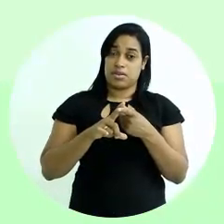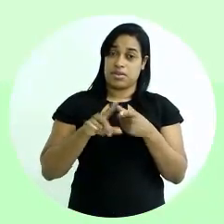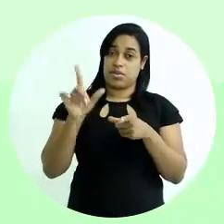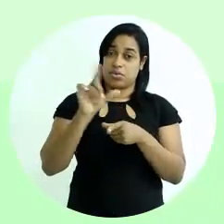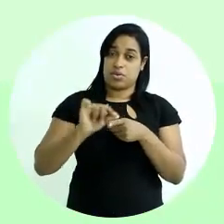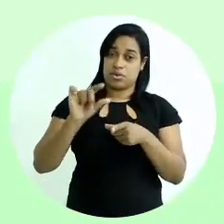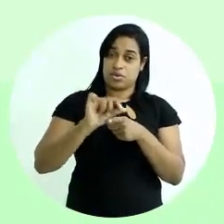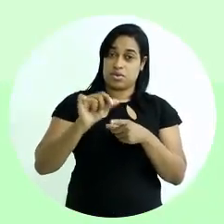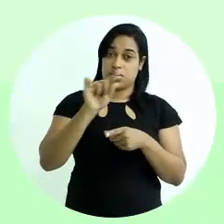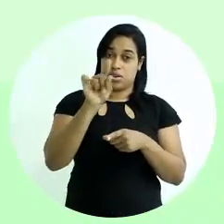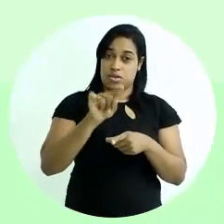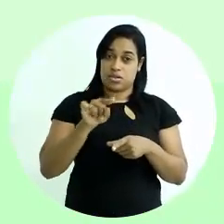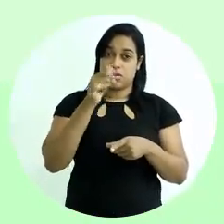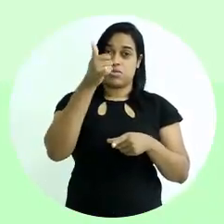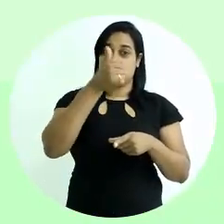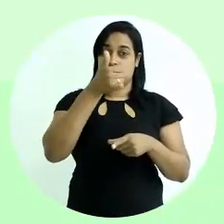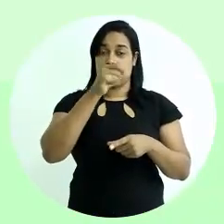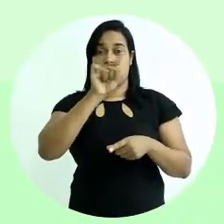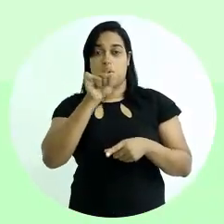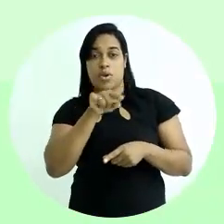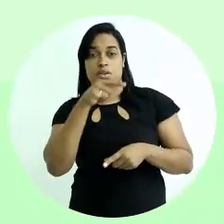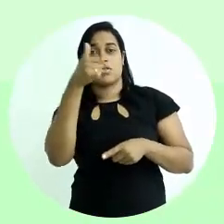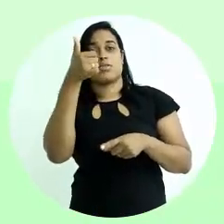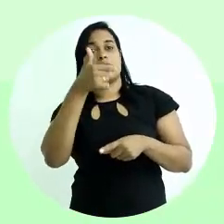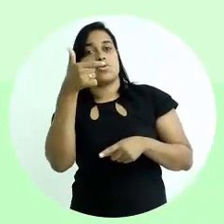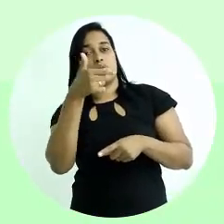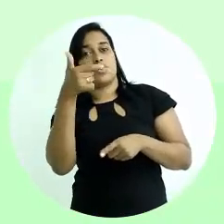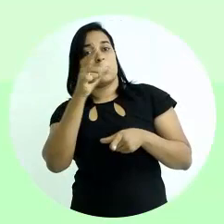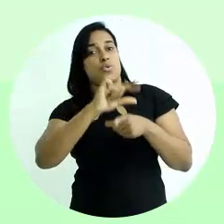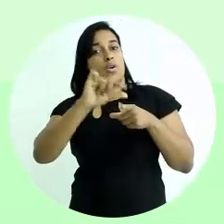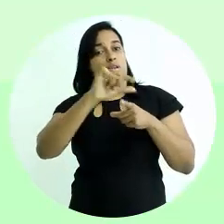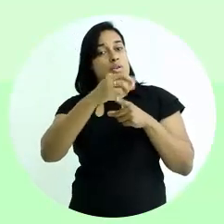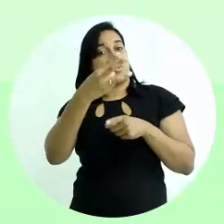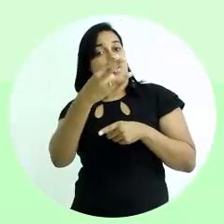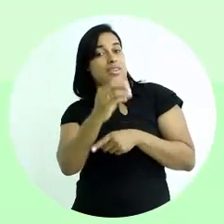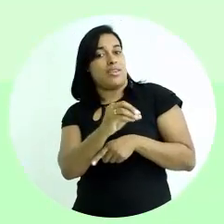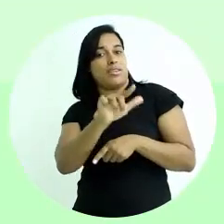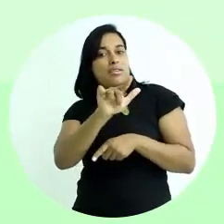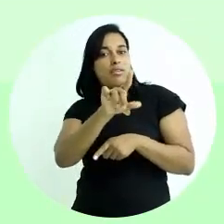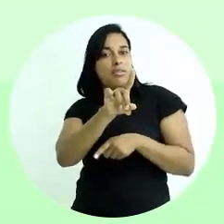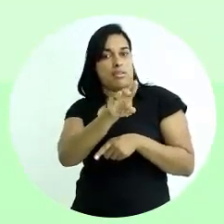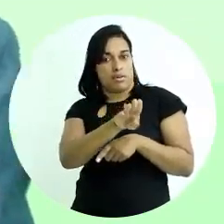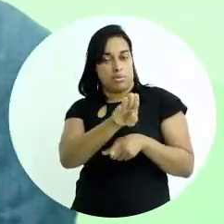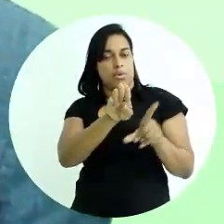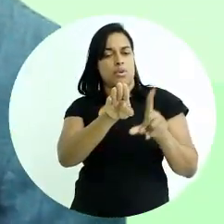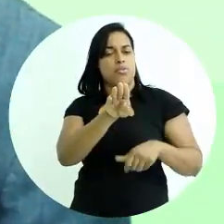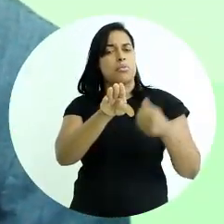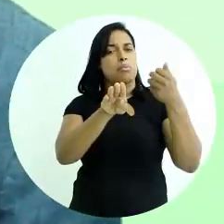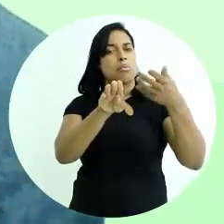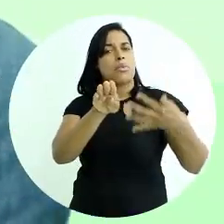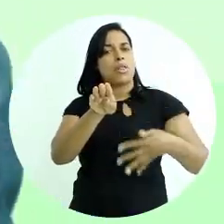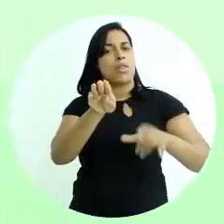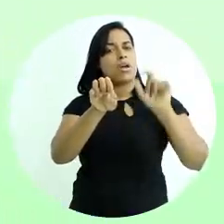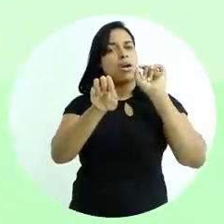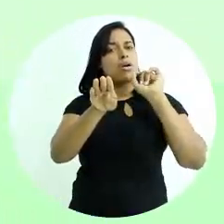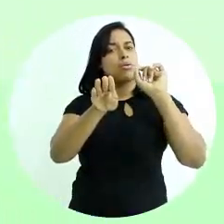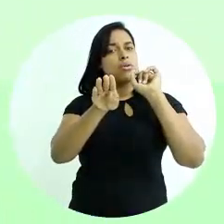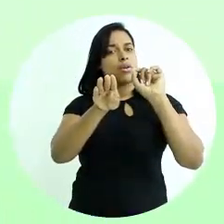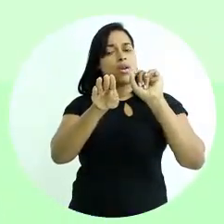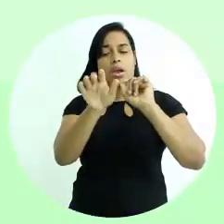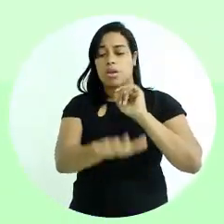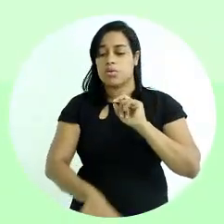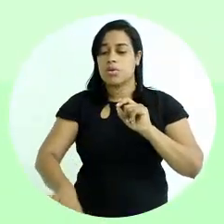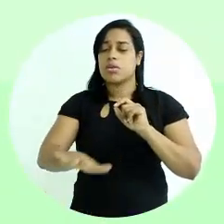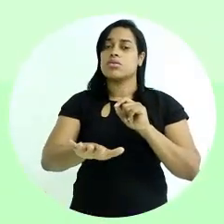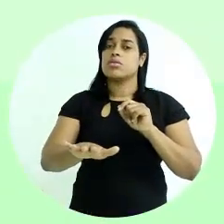incisos 1 e 2 do artigo 30 da ldb é prevê que a educação